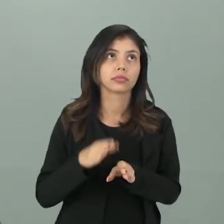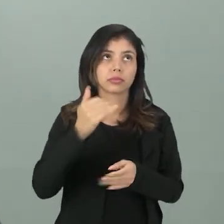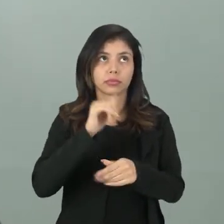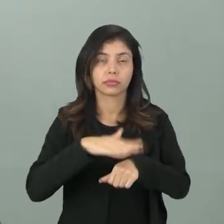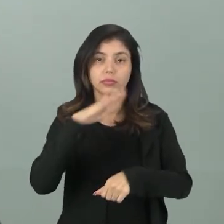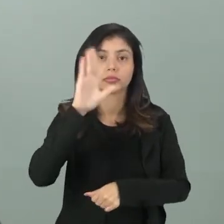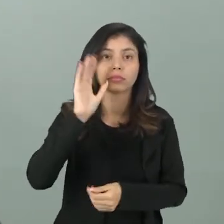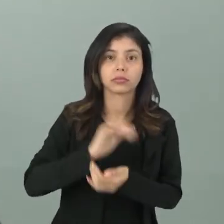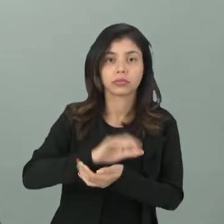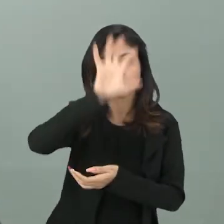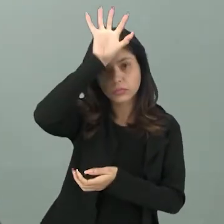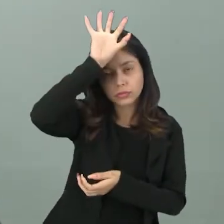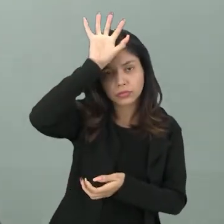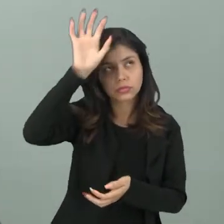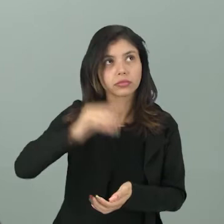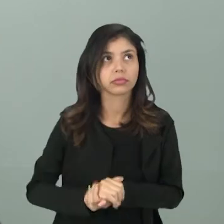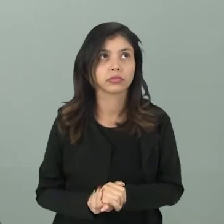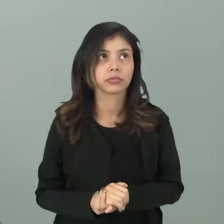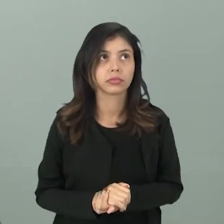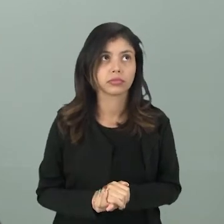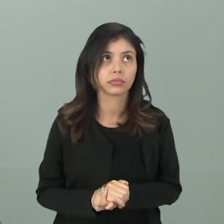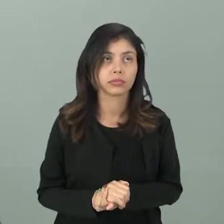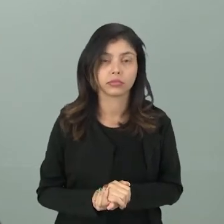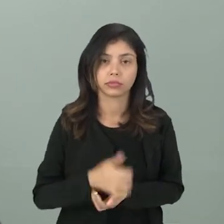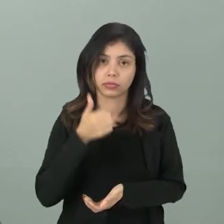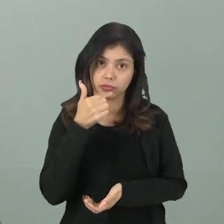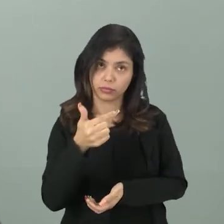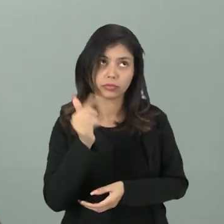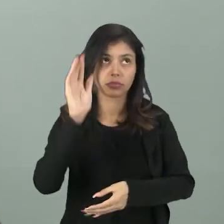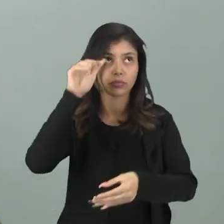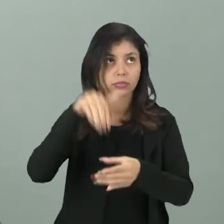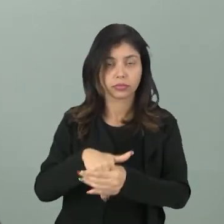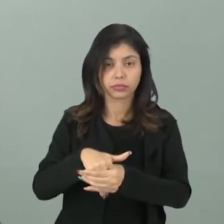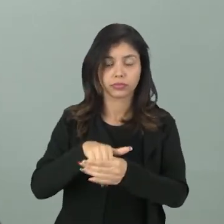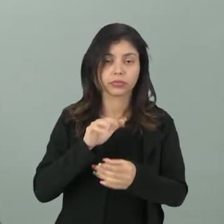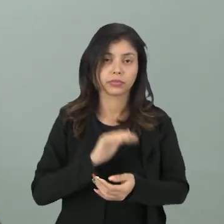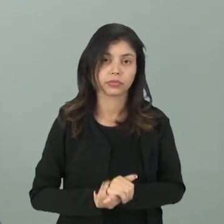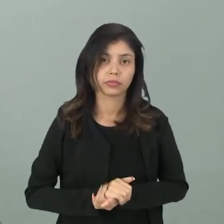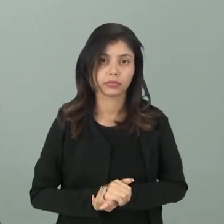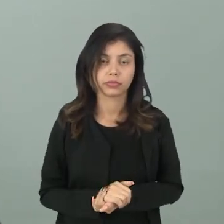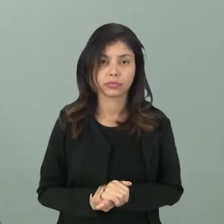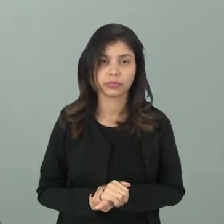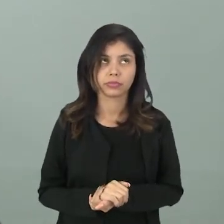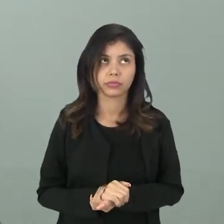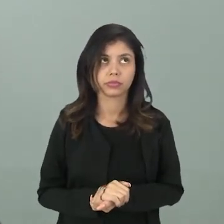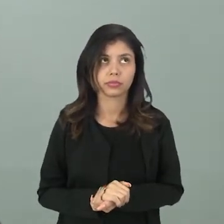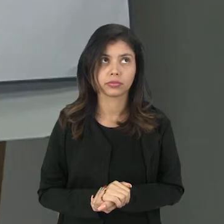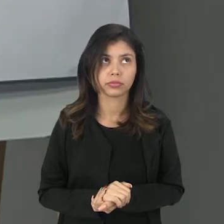a mais que o Cebolinha, gente, 2 votos.